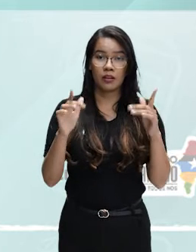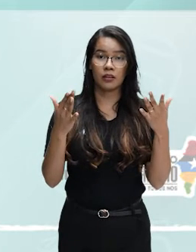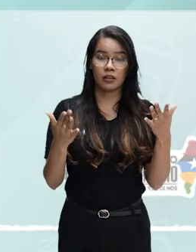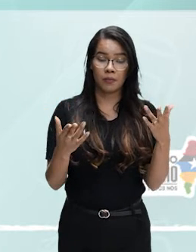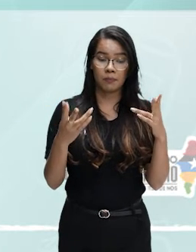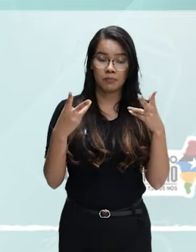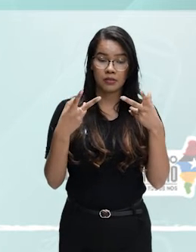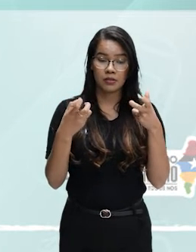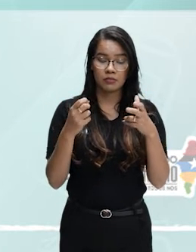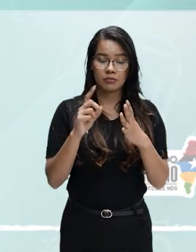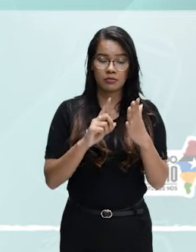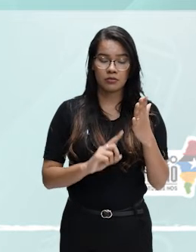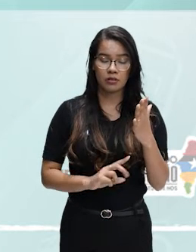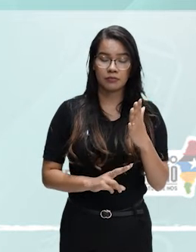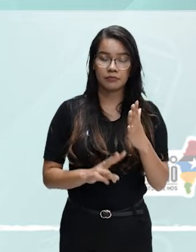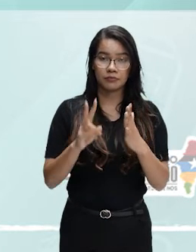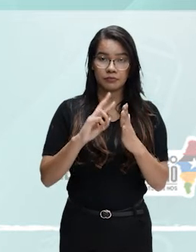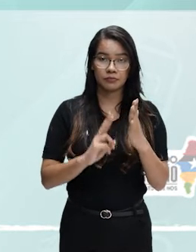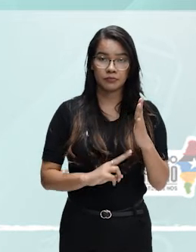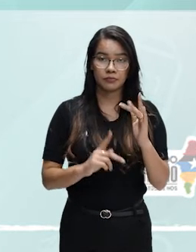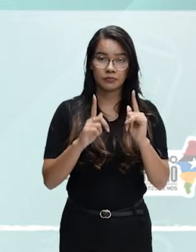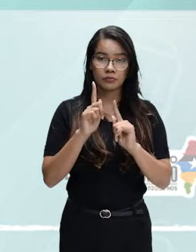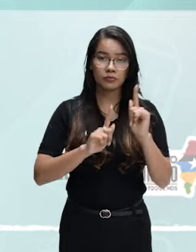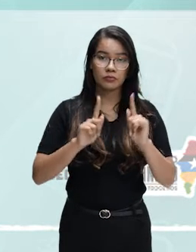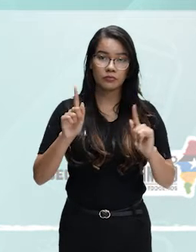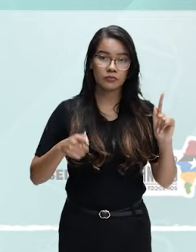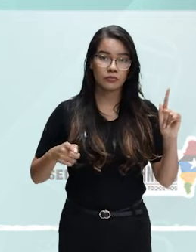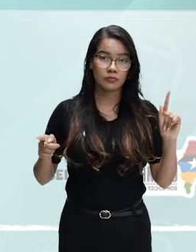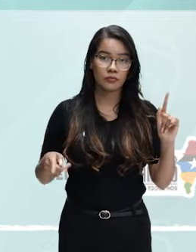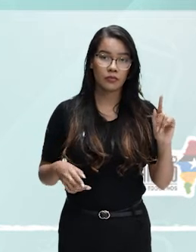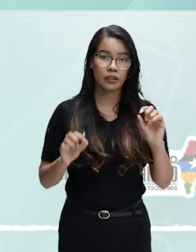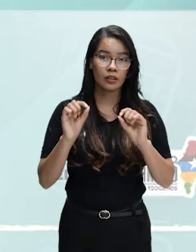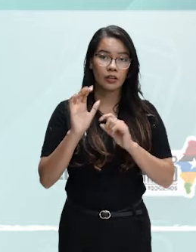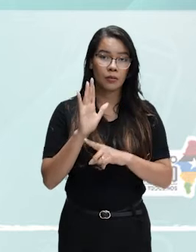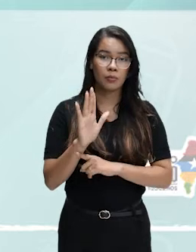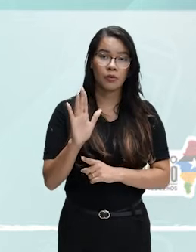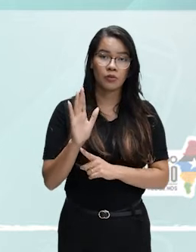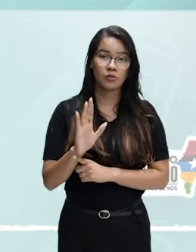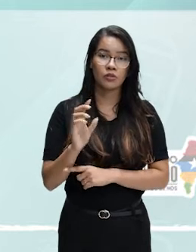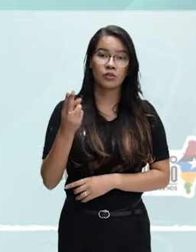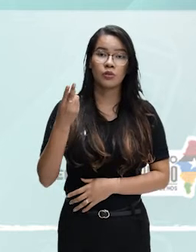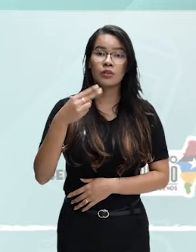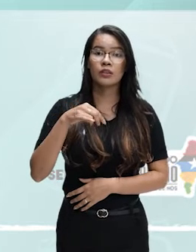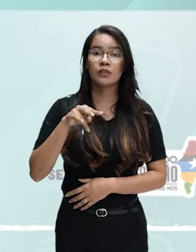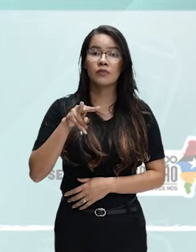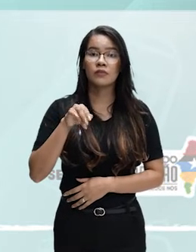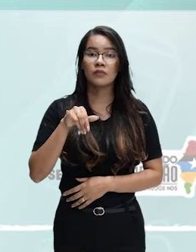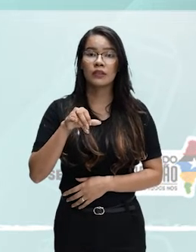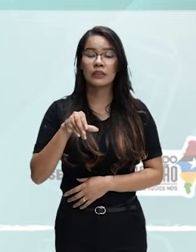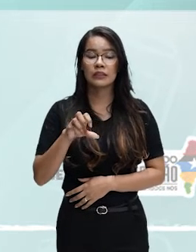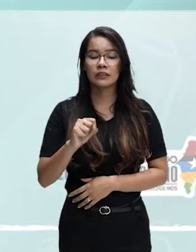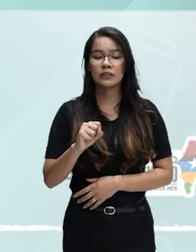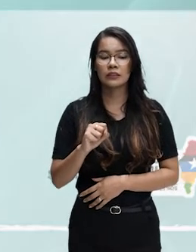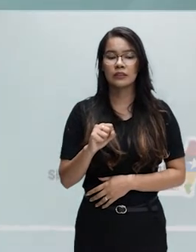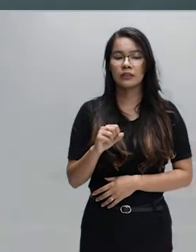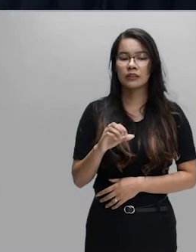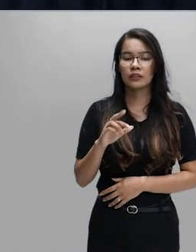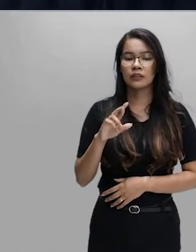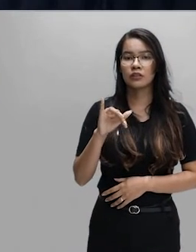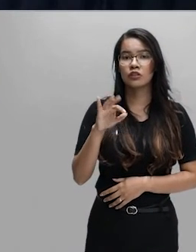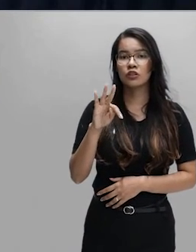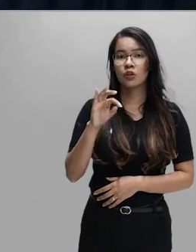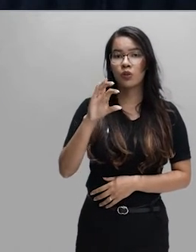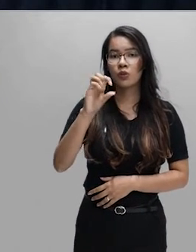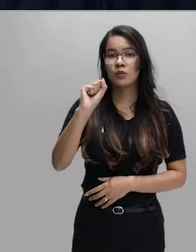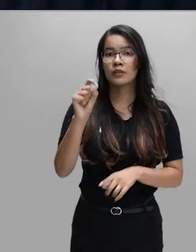ver o gráfico. Tá? O gráfico, turma, ele mostra aqui os níveis, né, crítico e